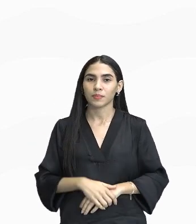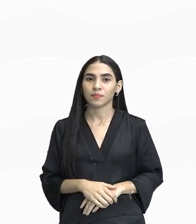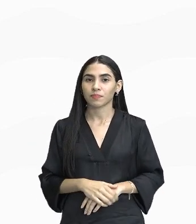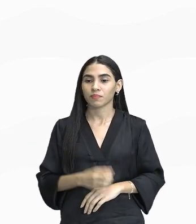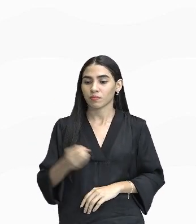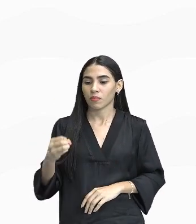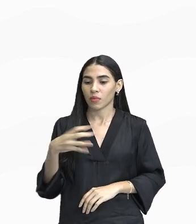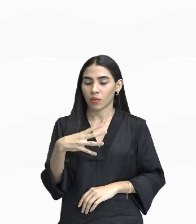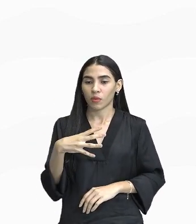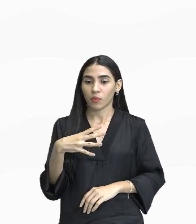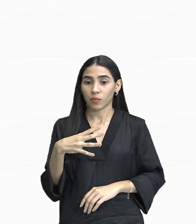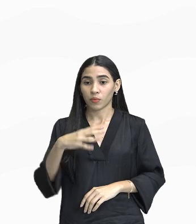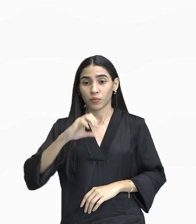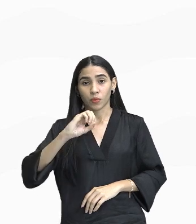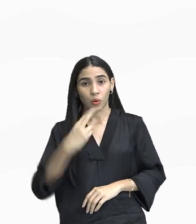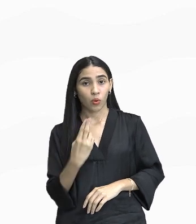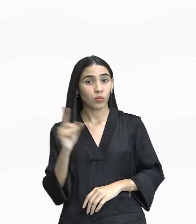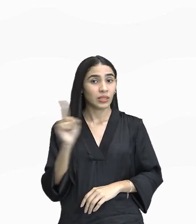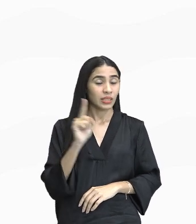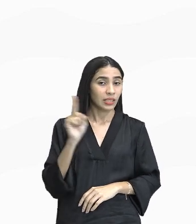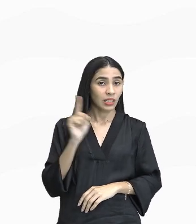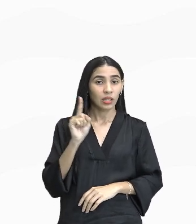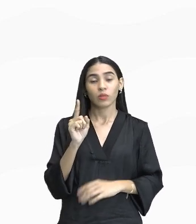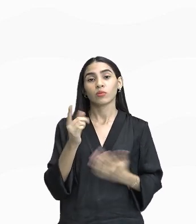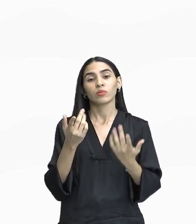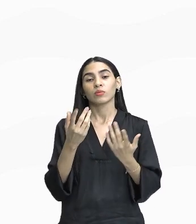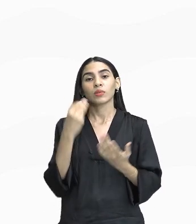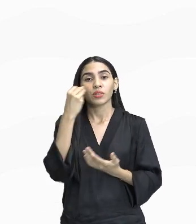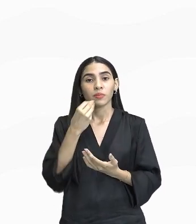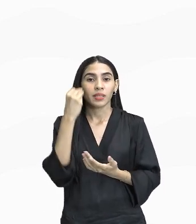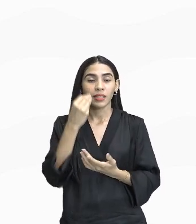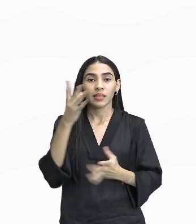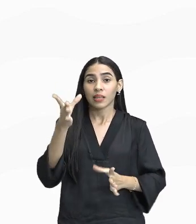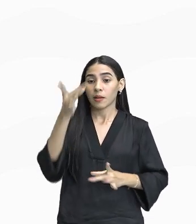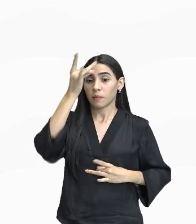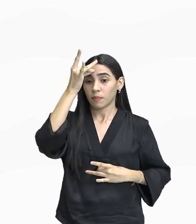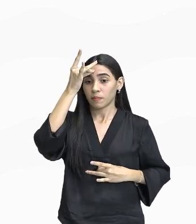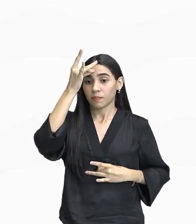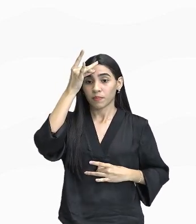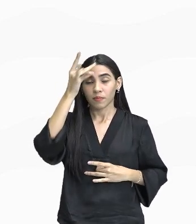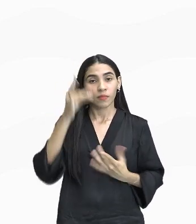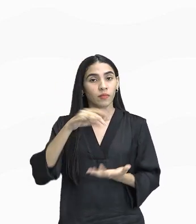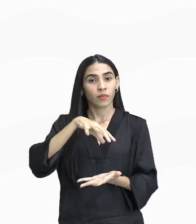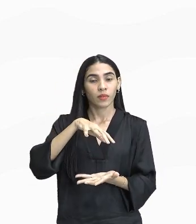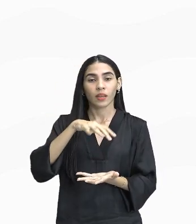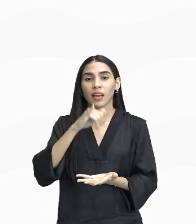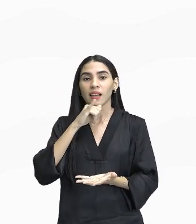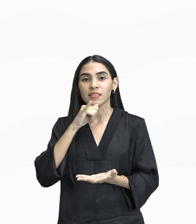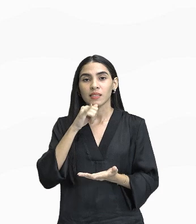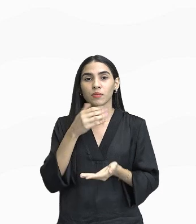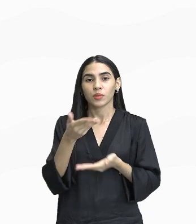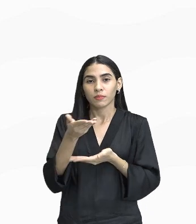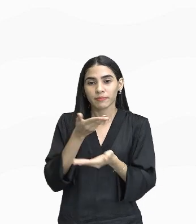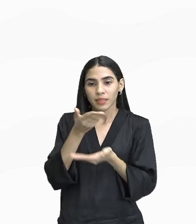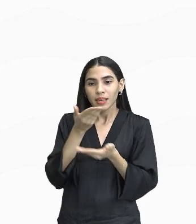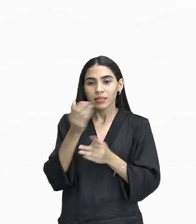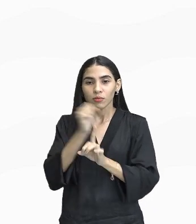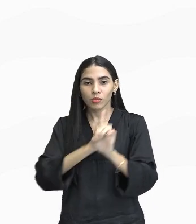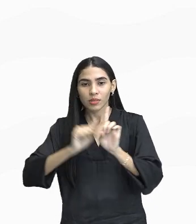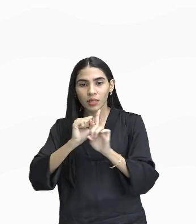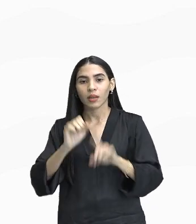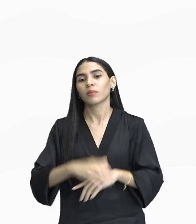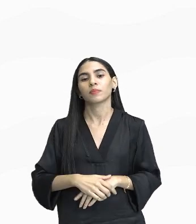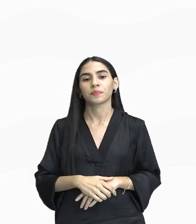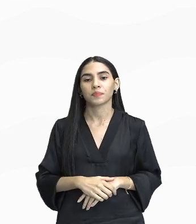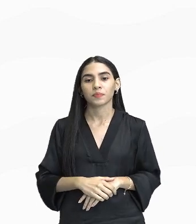o novo ou não familiar é incorporado aos universos consensuais,